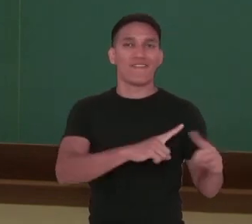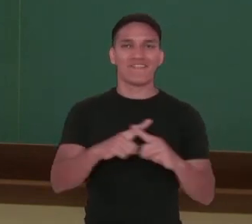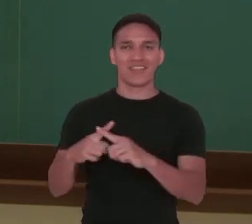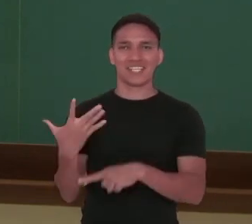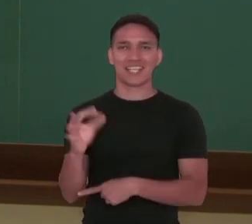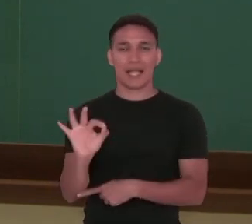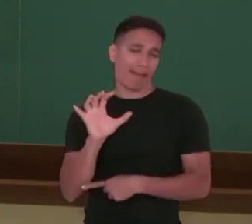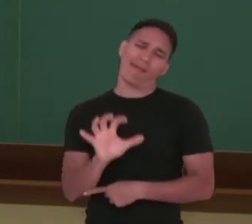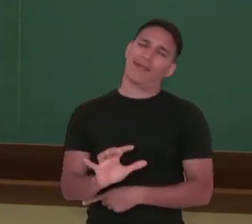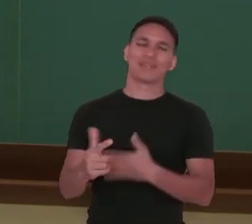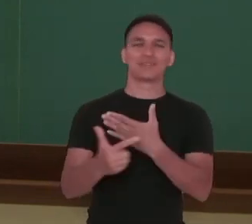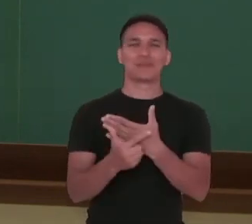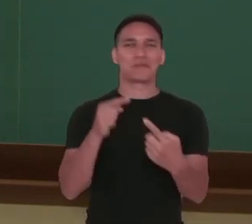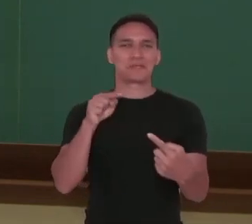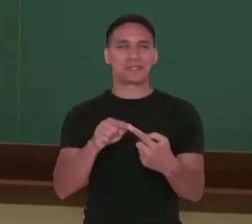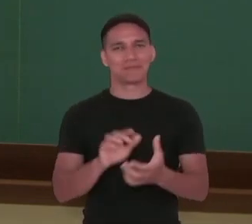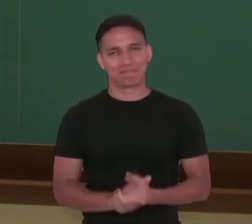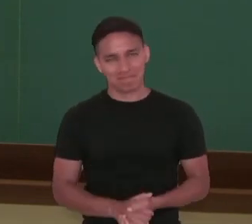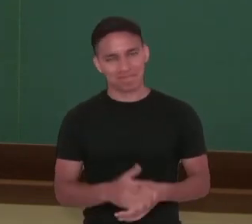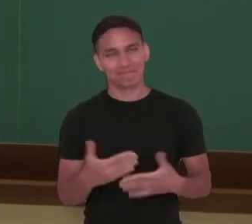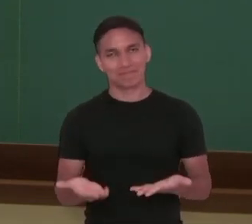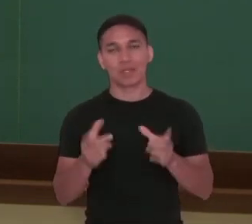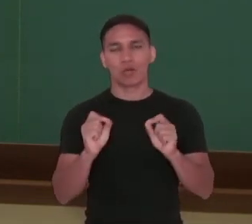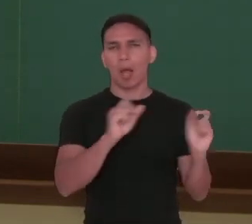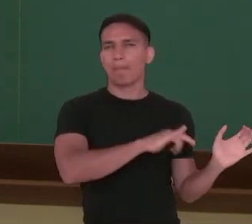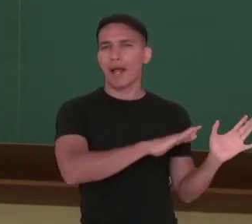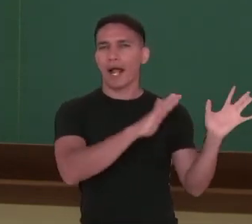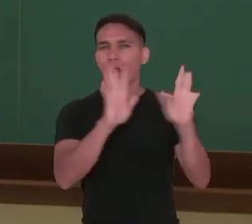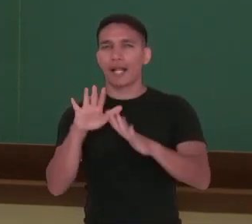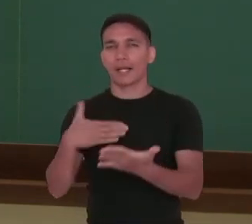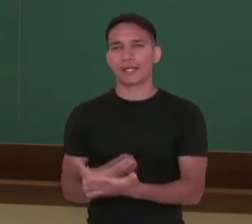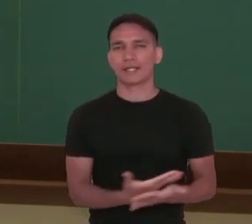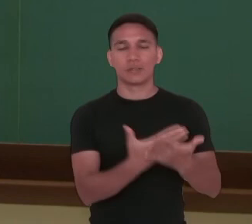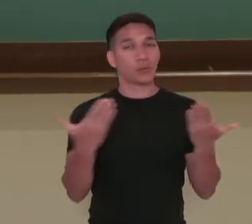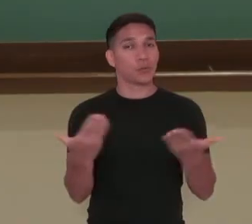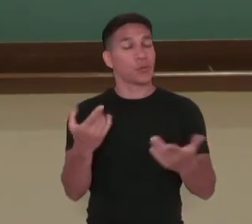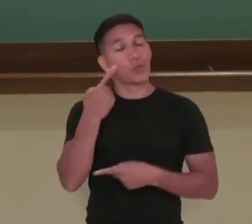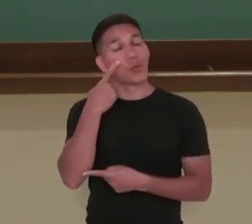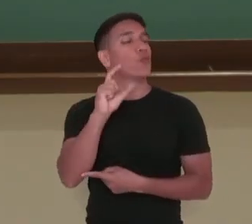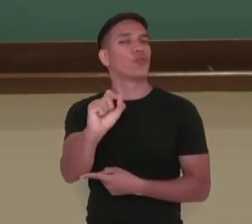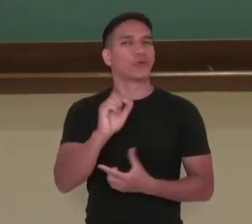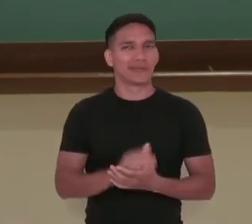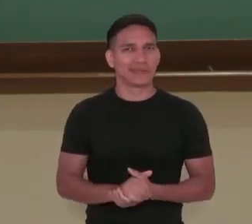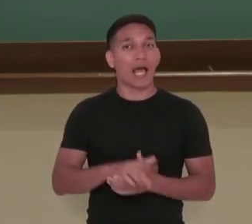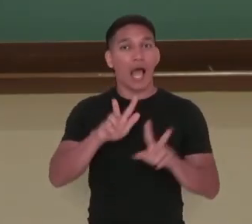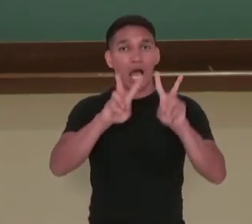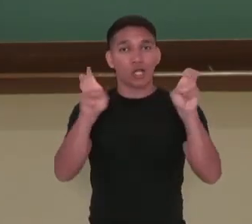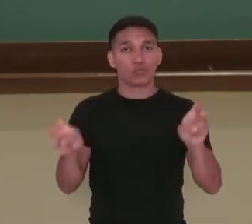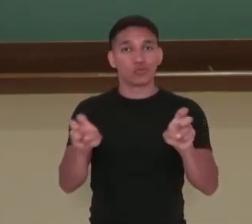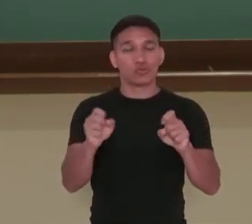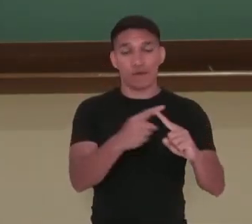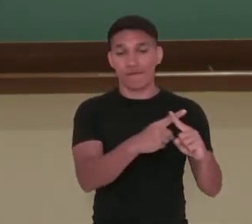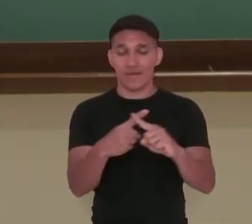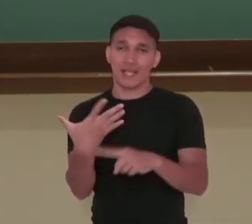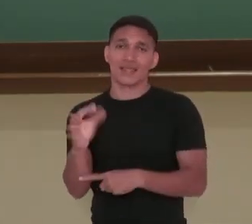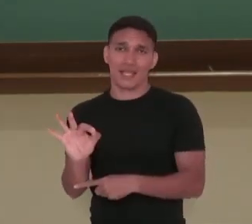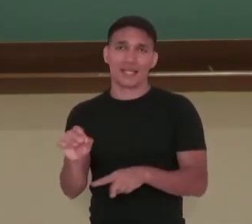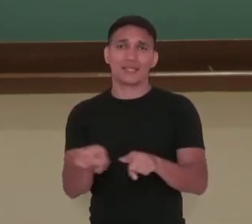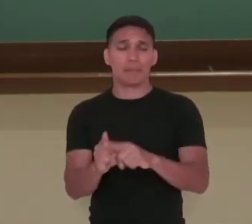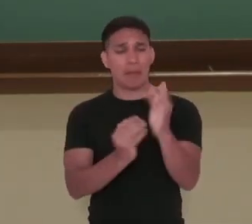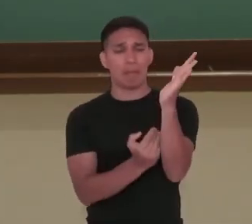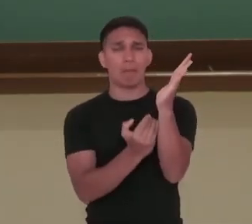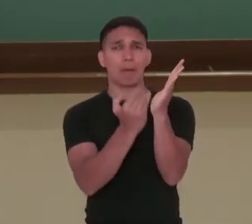da ordem de grandeza. Galera, então, assim, o que nós vimos hoje? Hoje nós vimos notação científica e ordem de